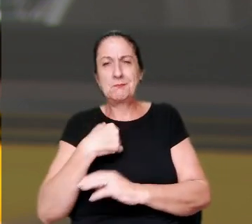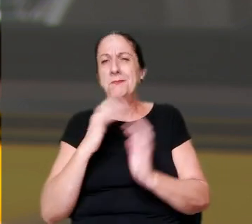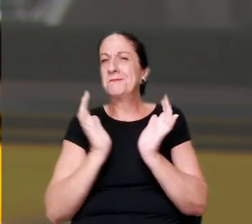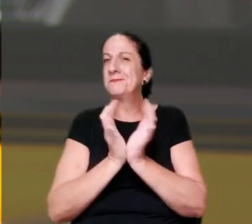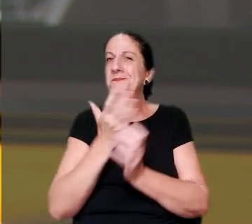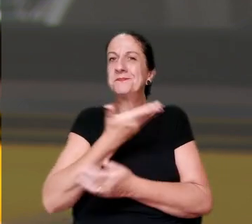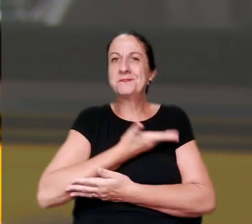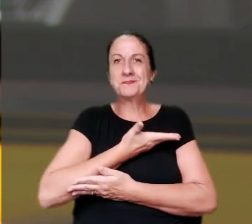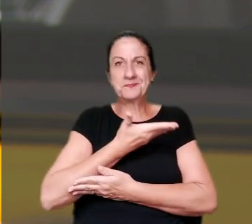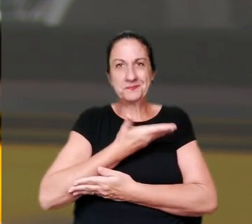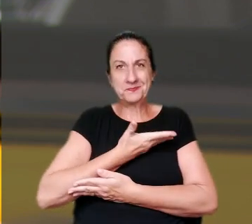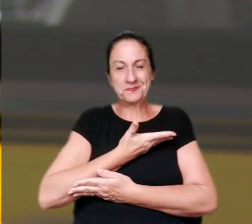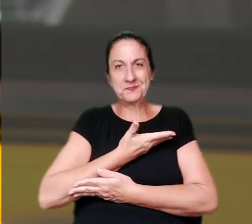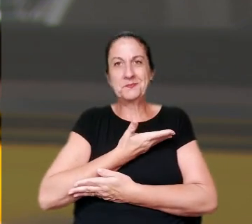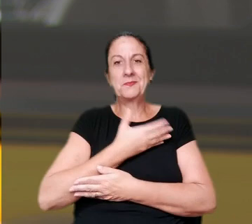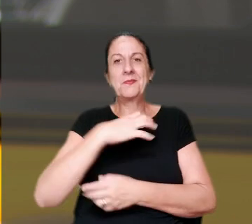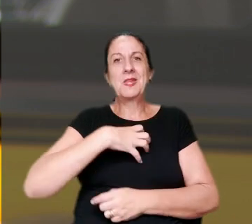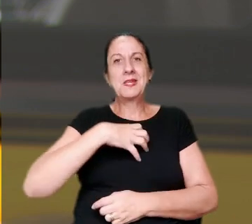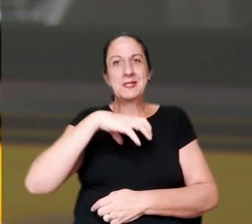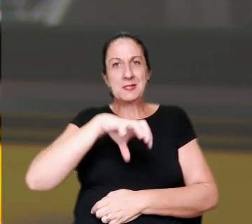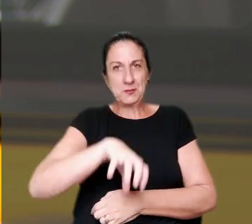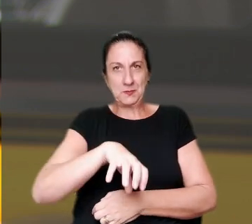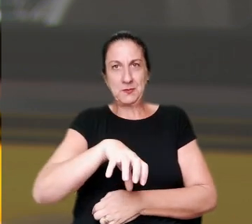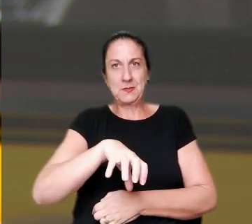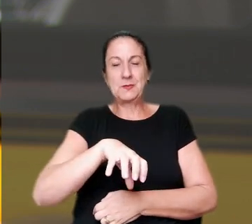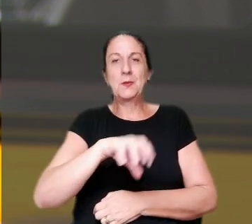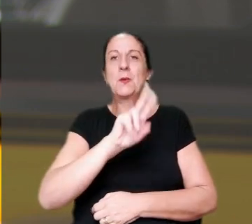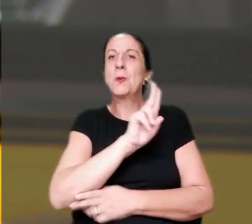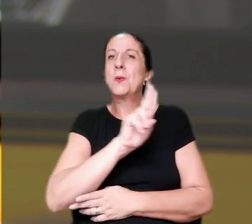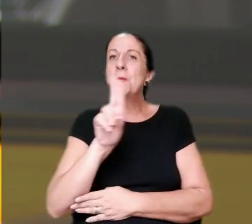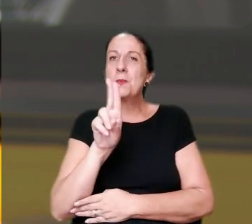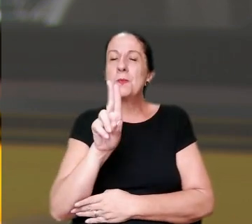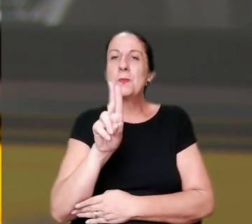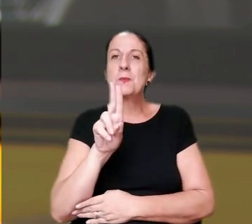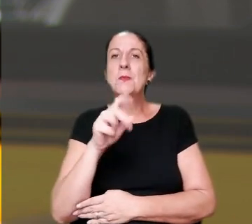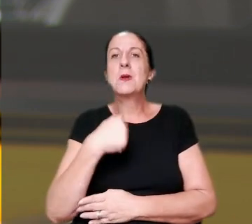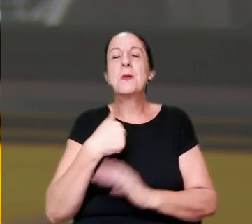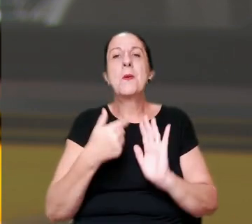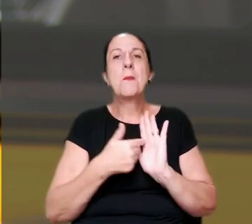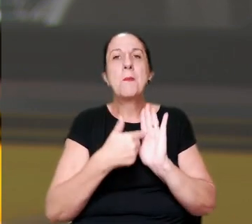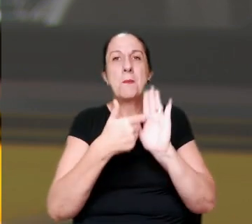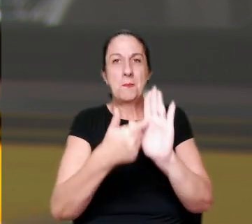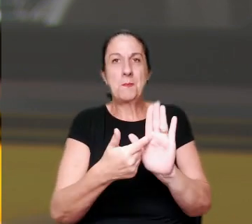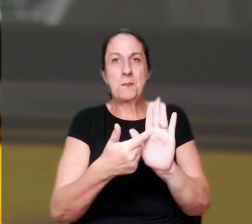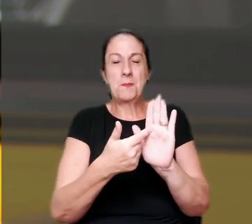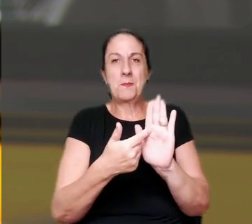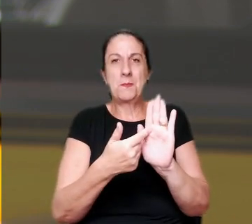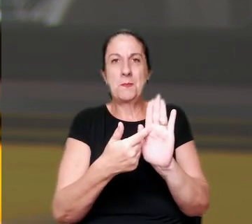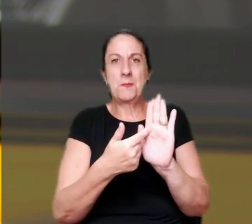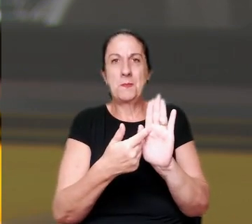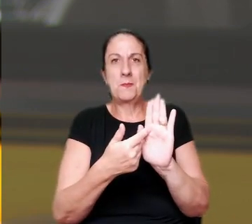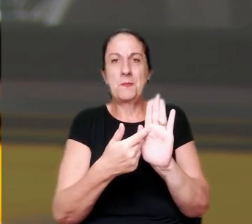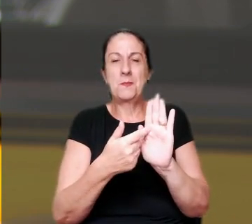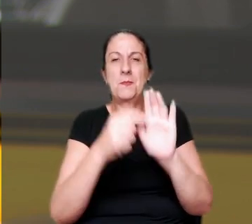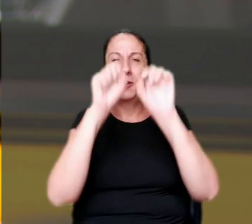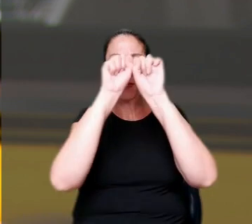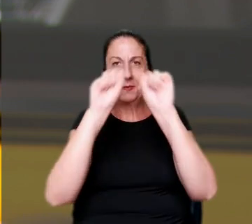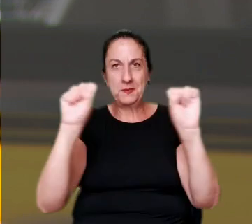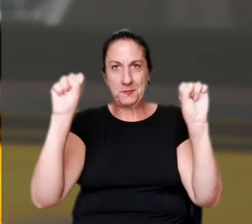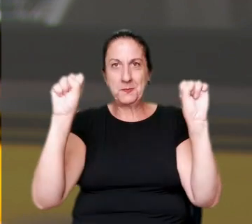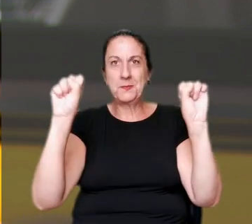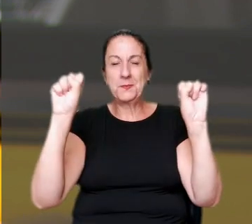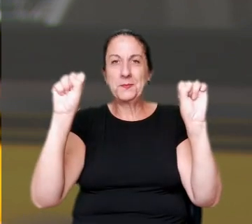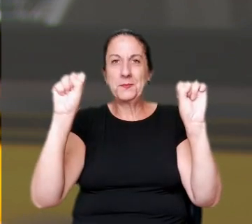Brandão, que é meu colega e amigo lá de Salvador, e cujo nome eu apresentei